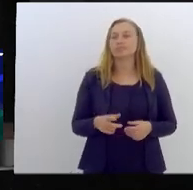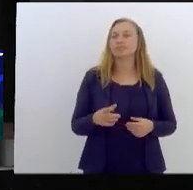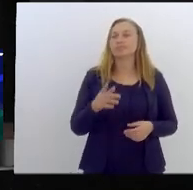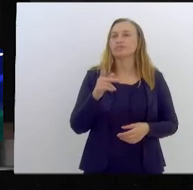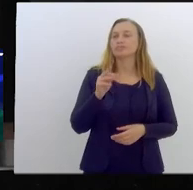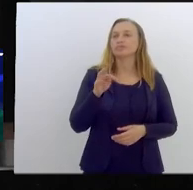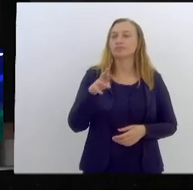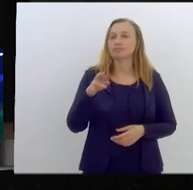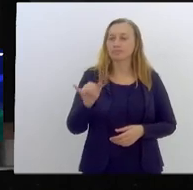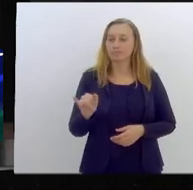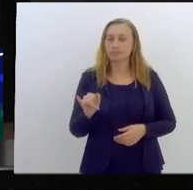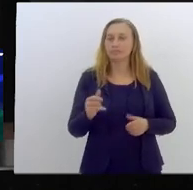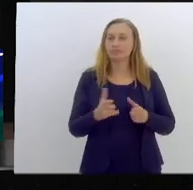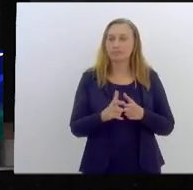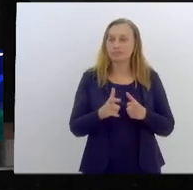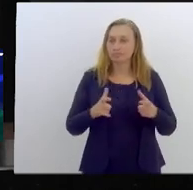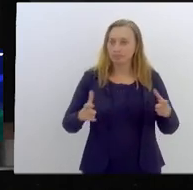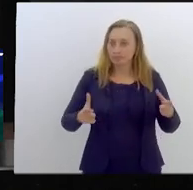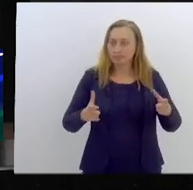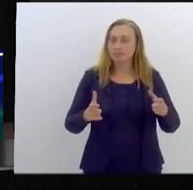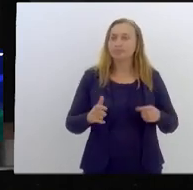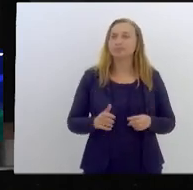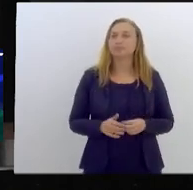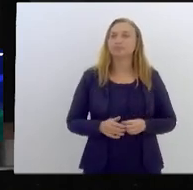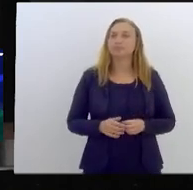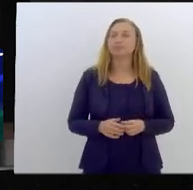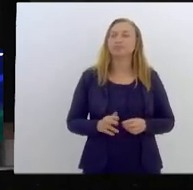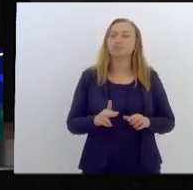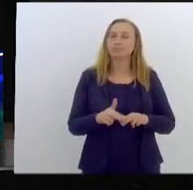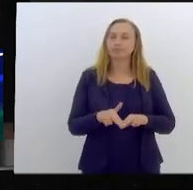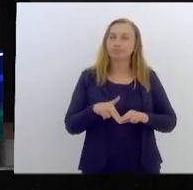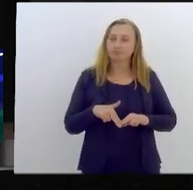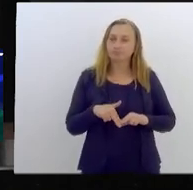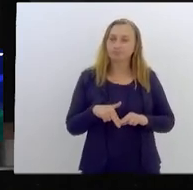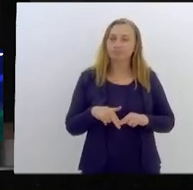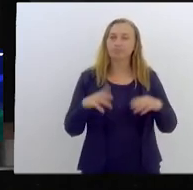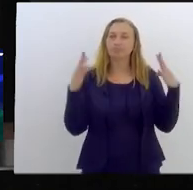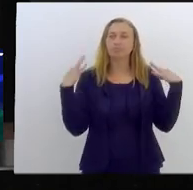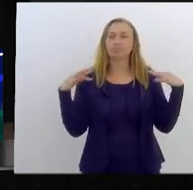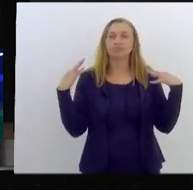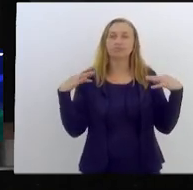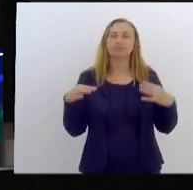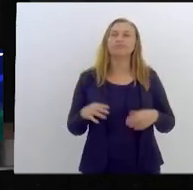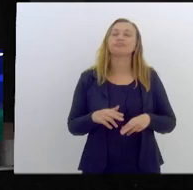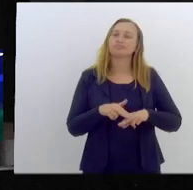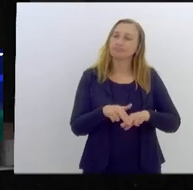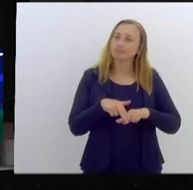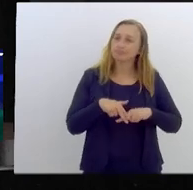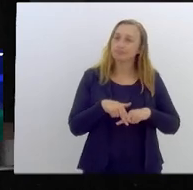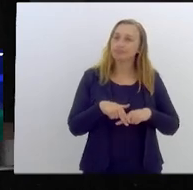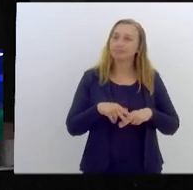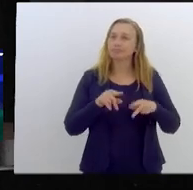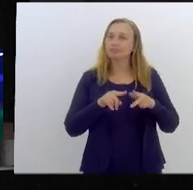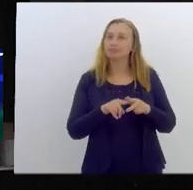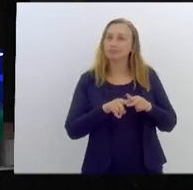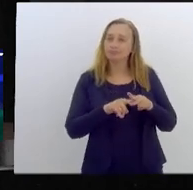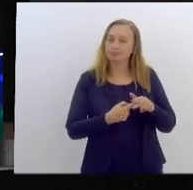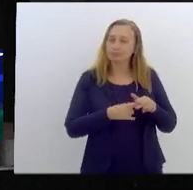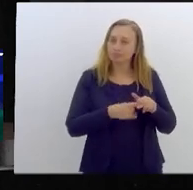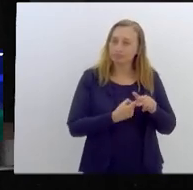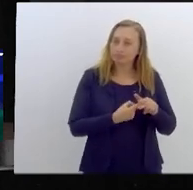Paraty tem crescido muito, não é? Em função do turismo, em função da manutenção